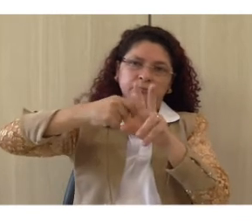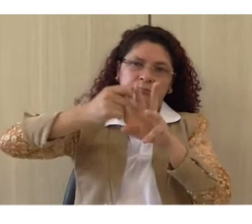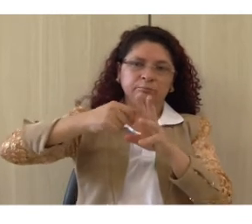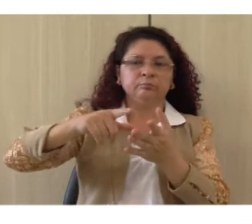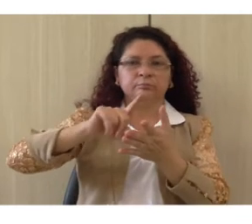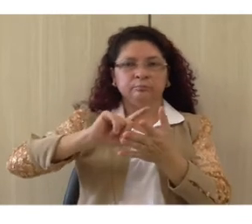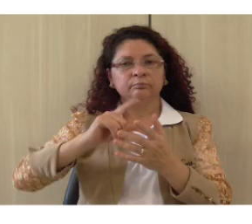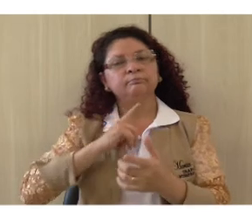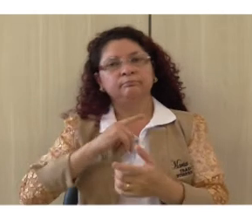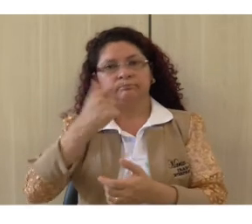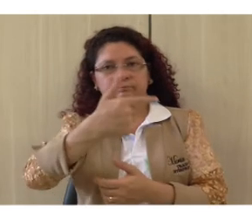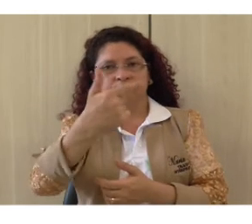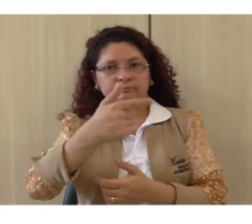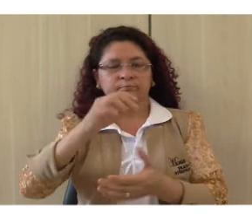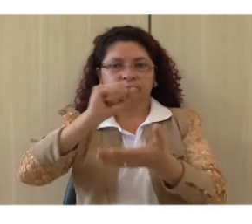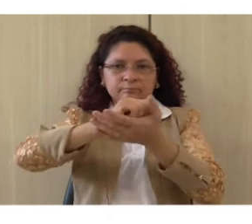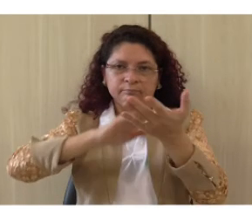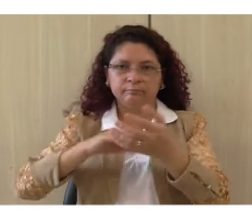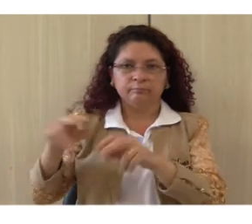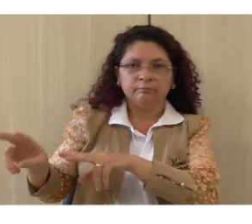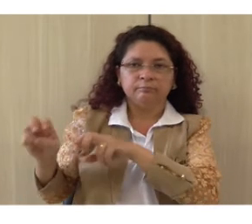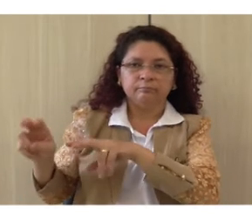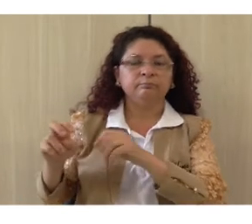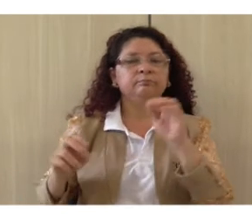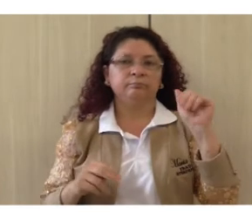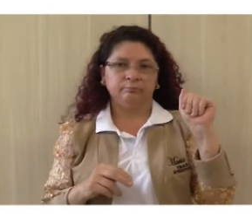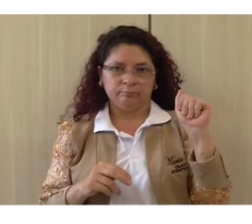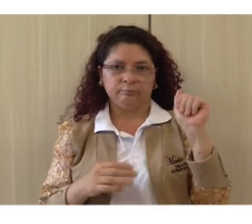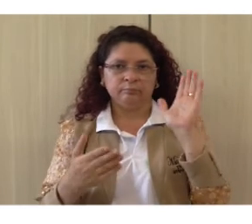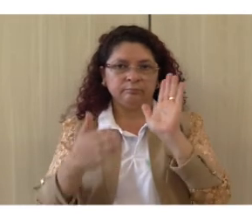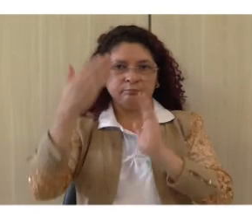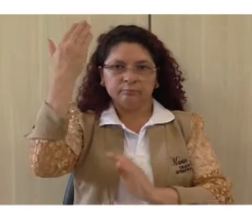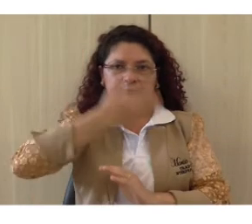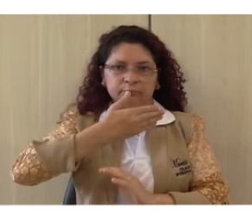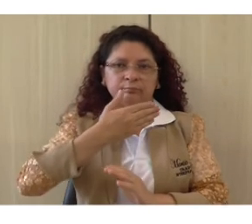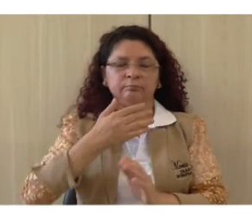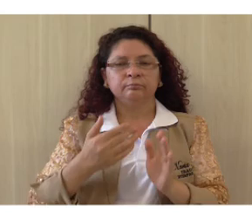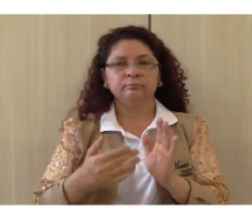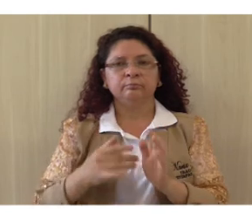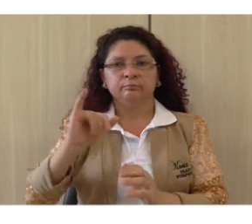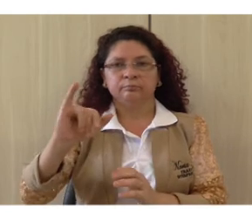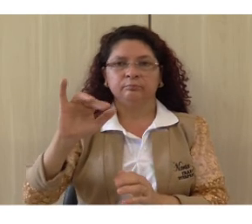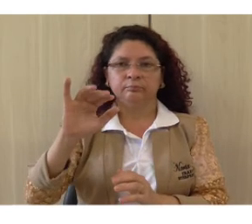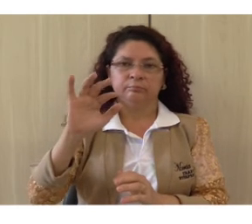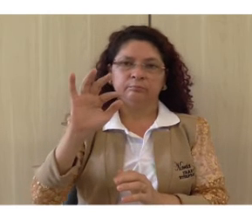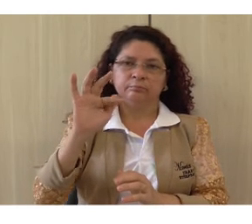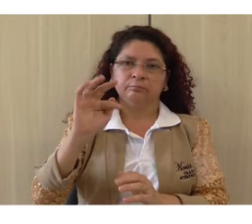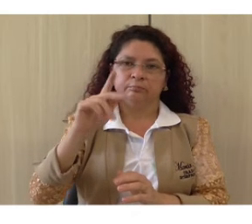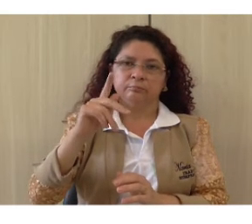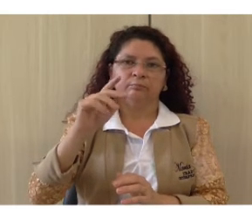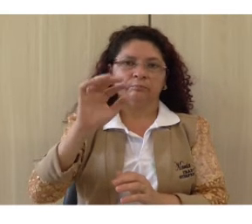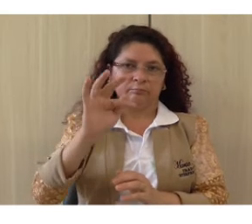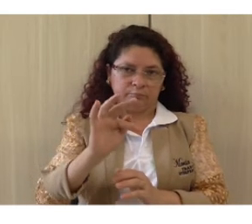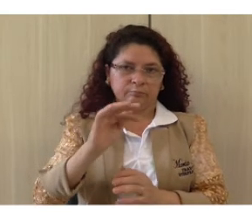menos. Segundo, atividade rural. A. Declaração de IRPF, acompanhada